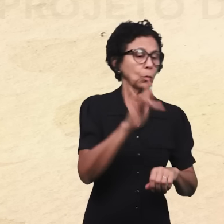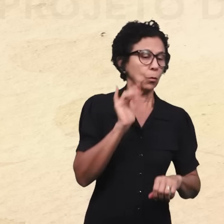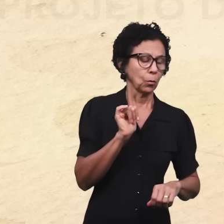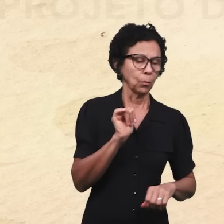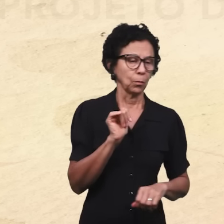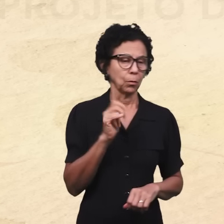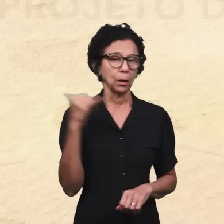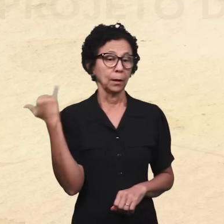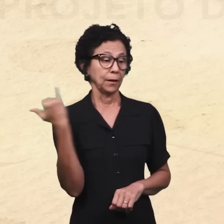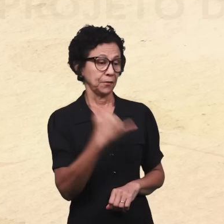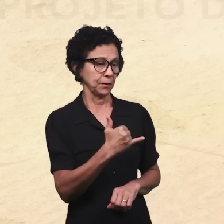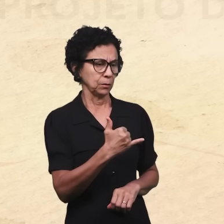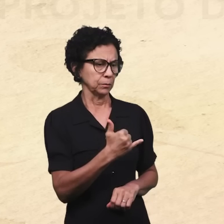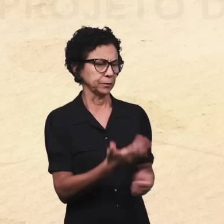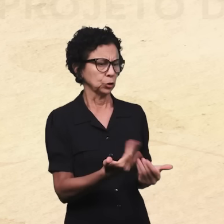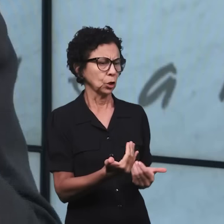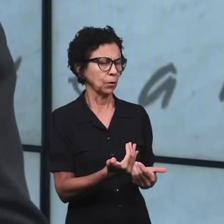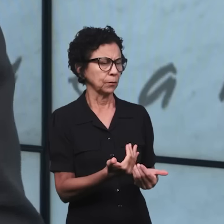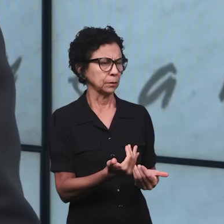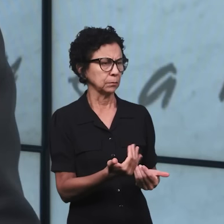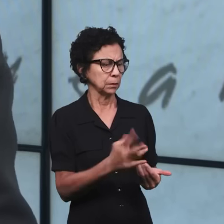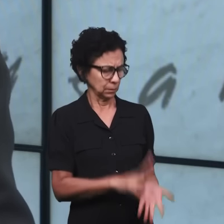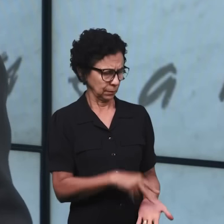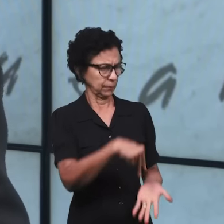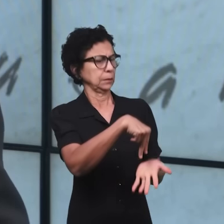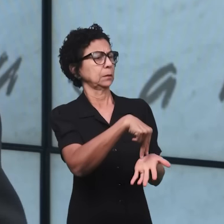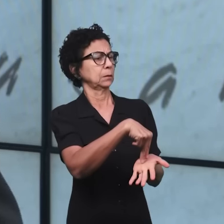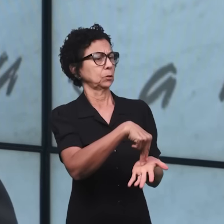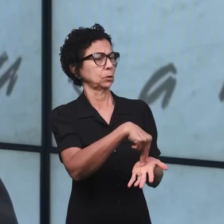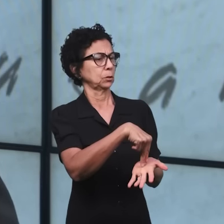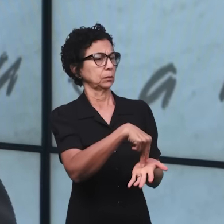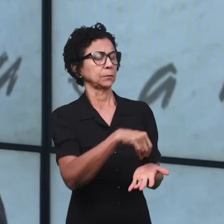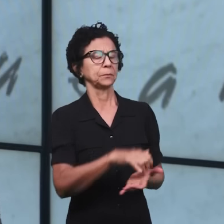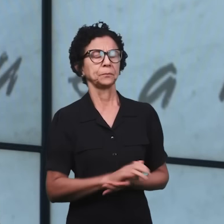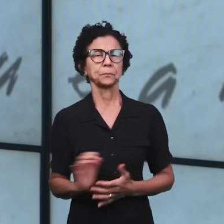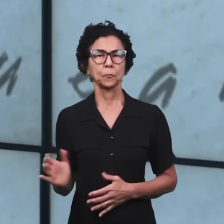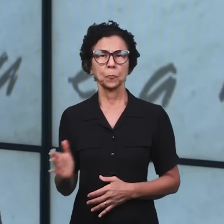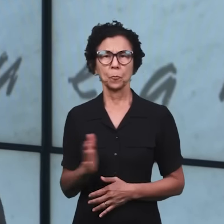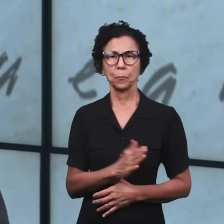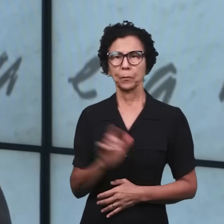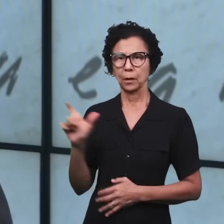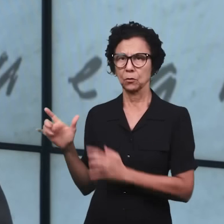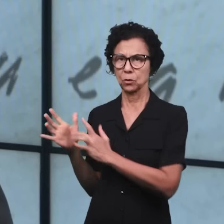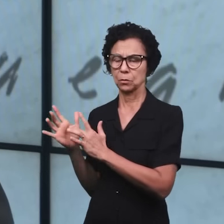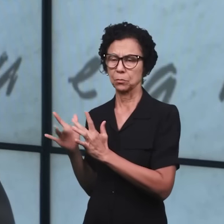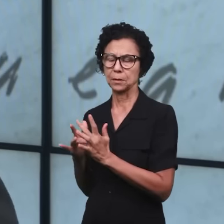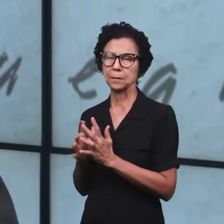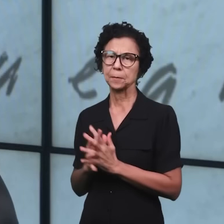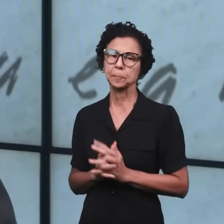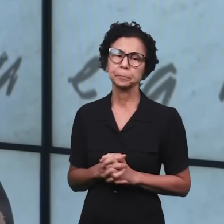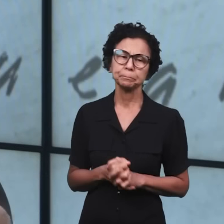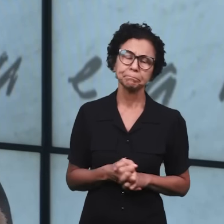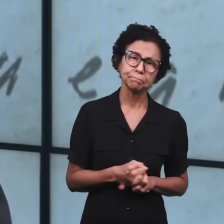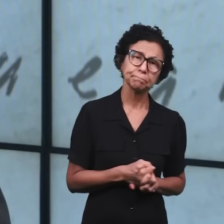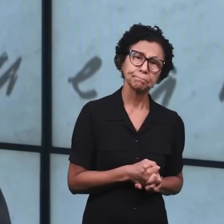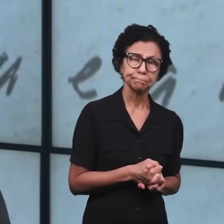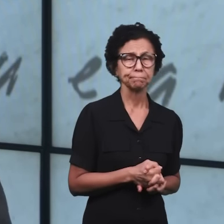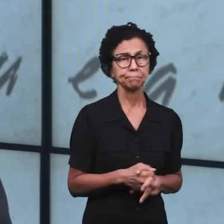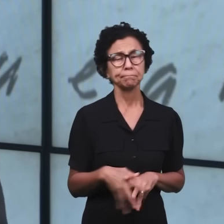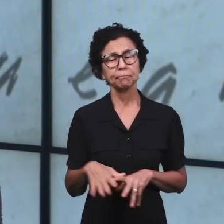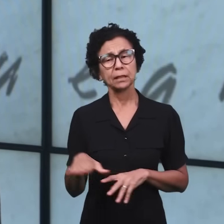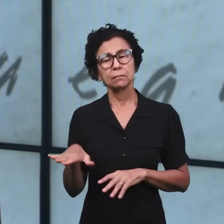digo, levanta-te. Aqui nós vamos encontrar um momento em que Jesus estava nas suas viagens